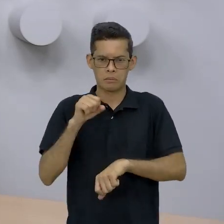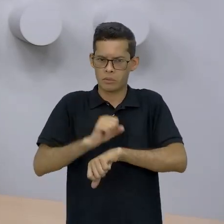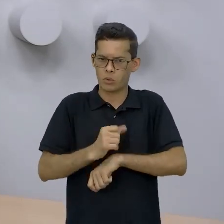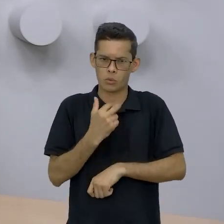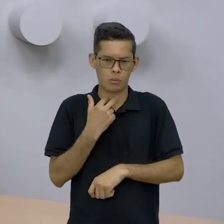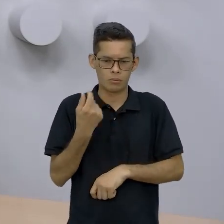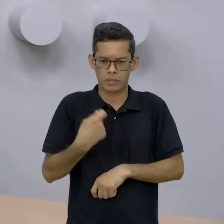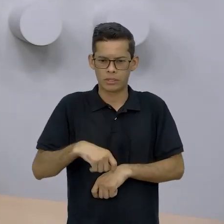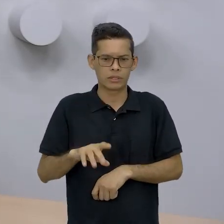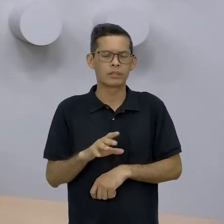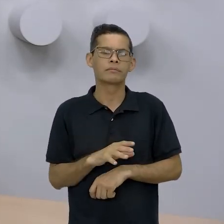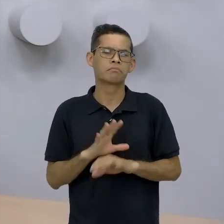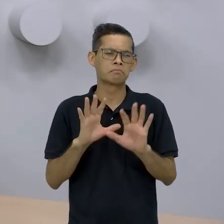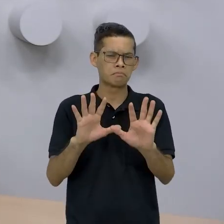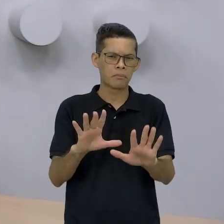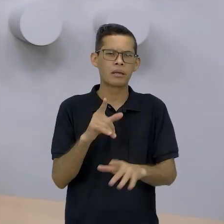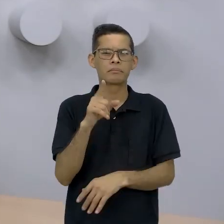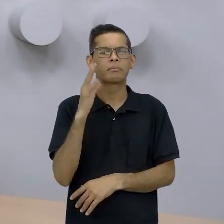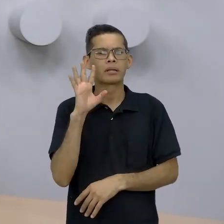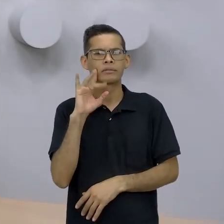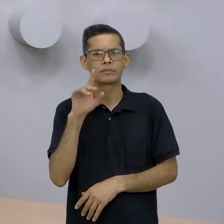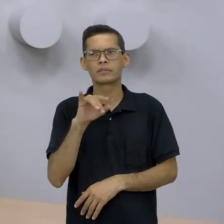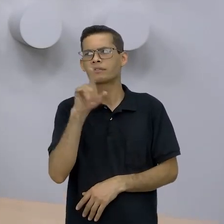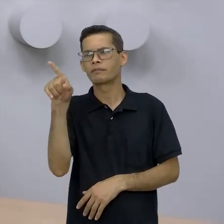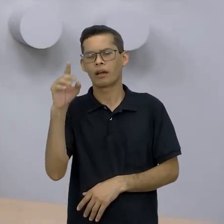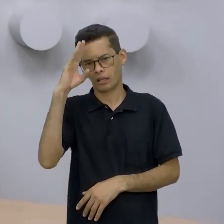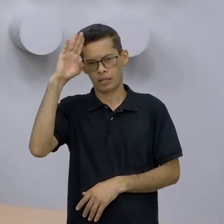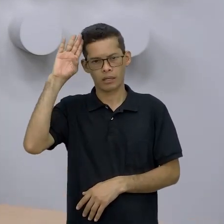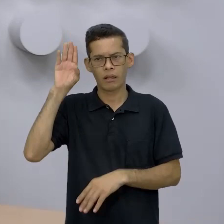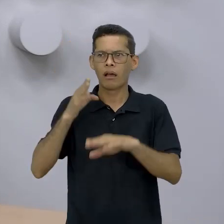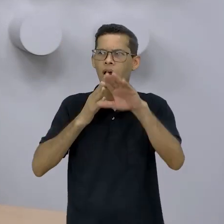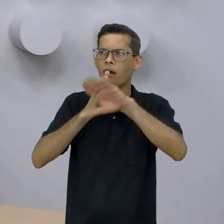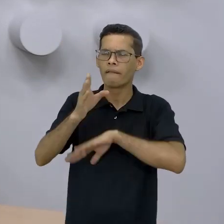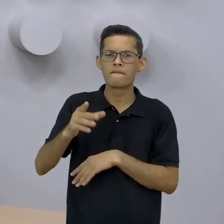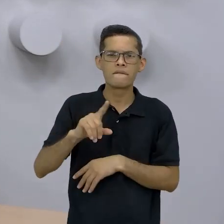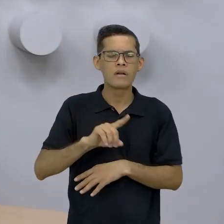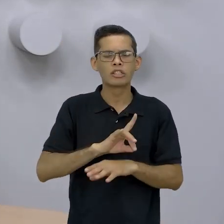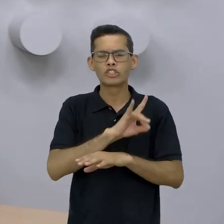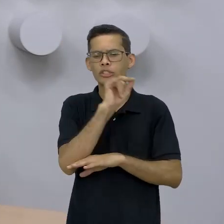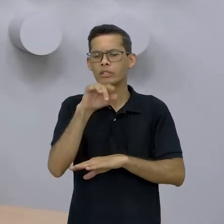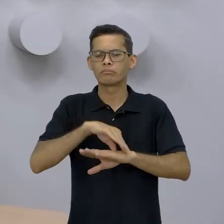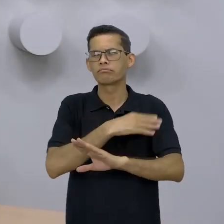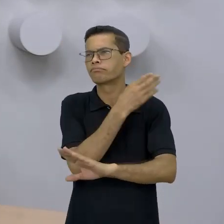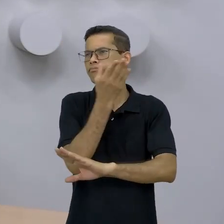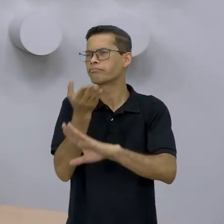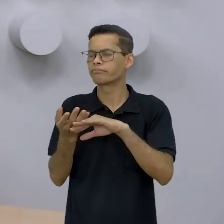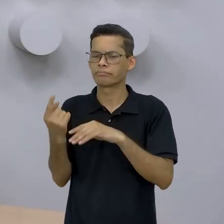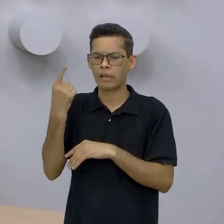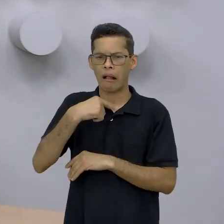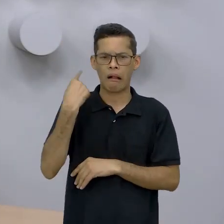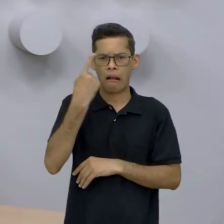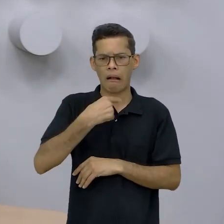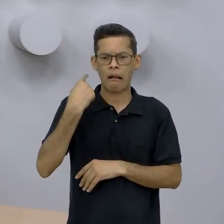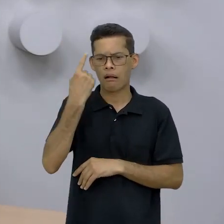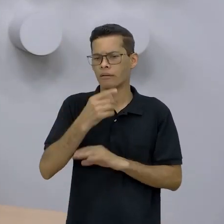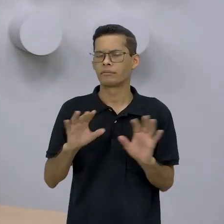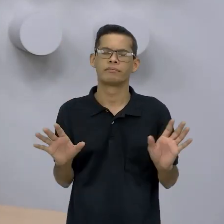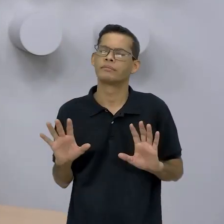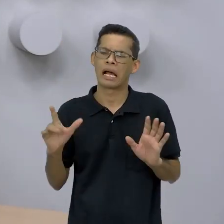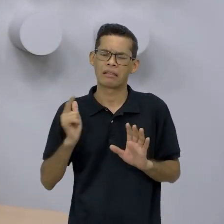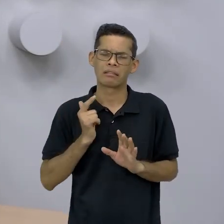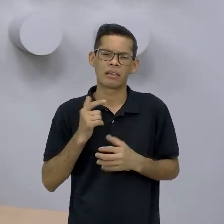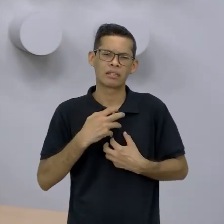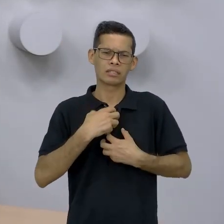você precisa hoje estar numa instituição acadêmica o tempo todo. A gente tem hoje novas formas para que